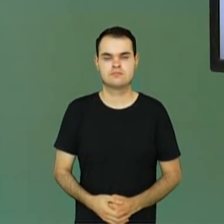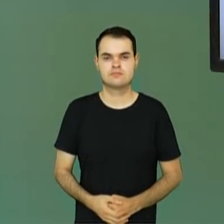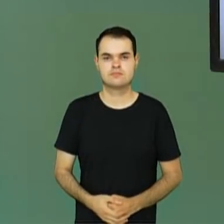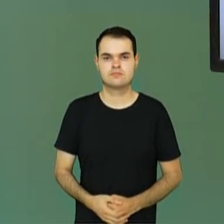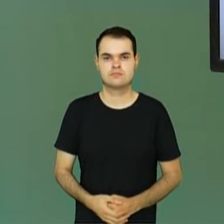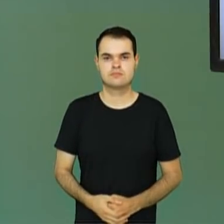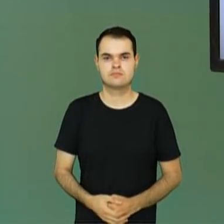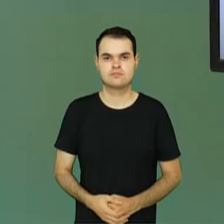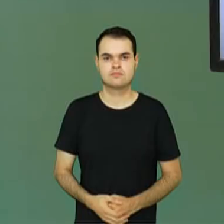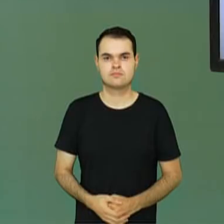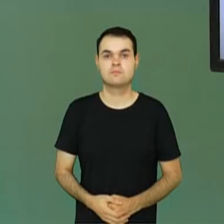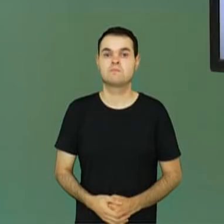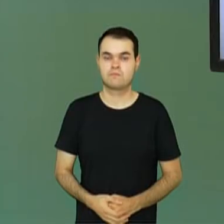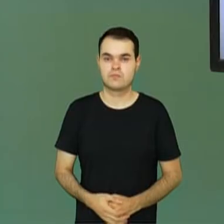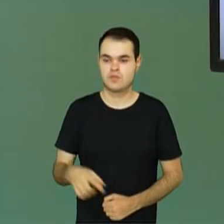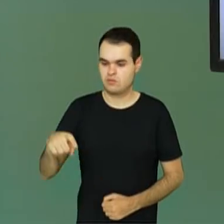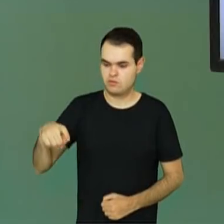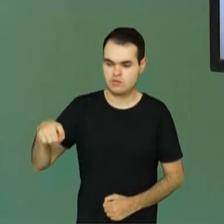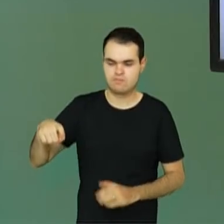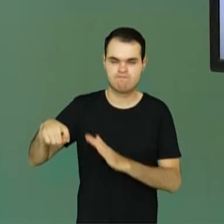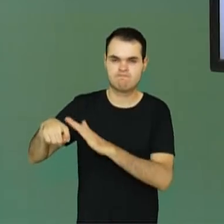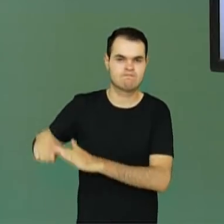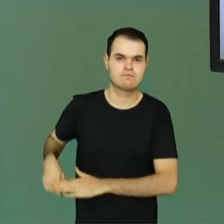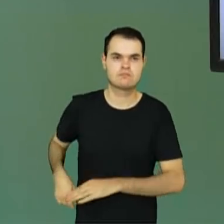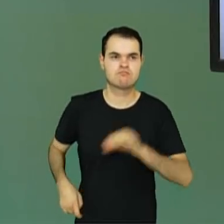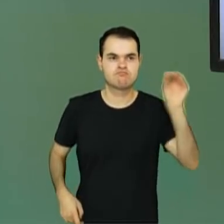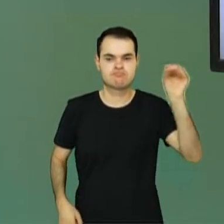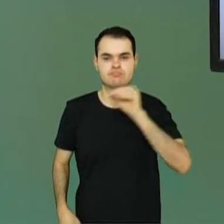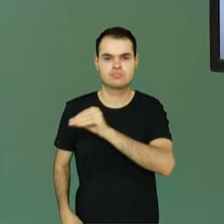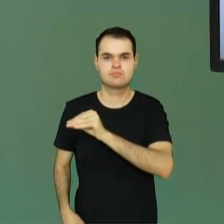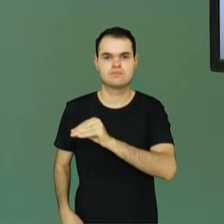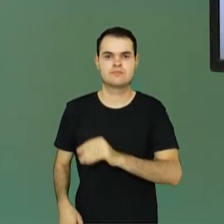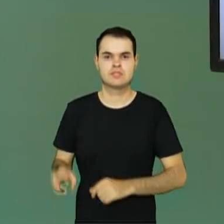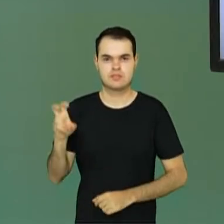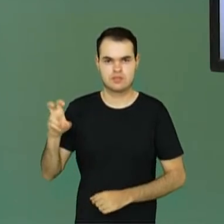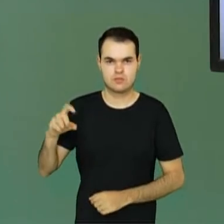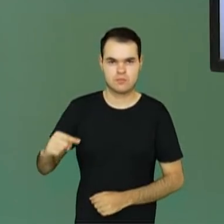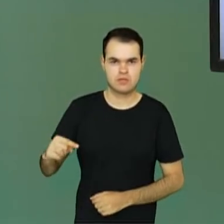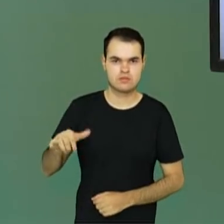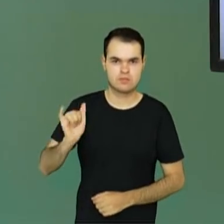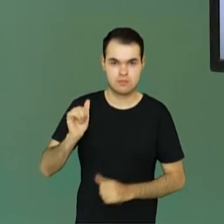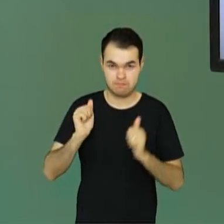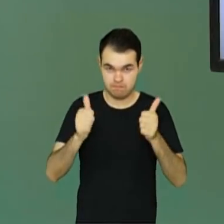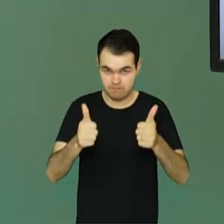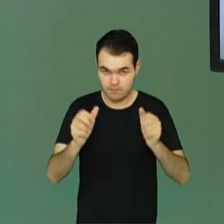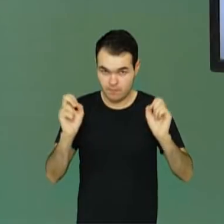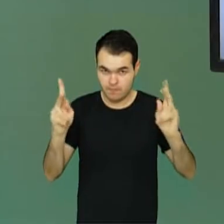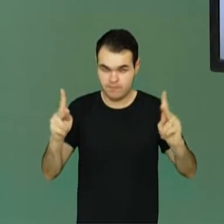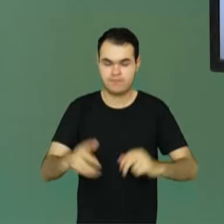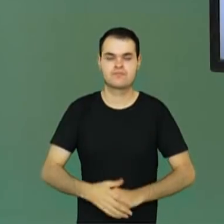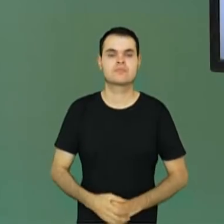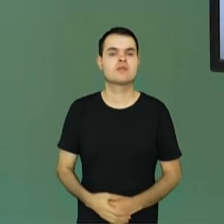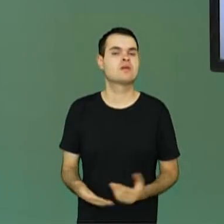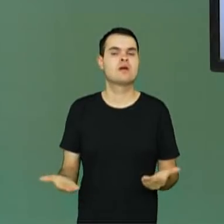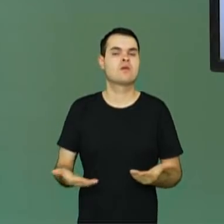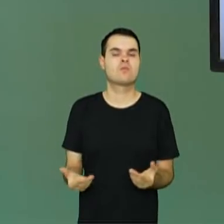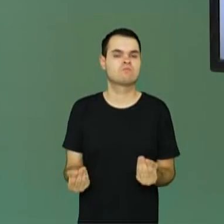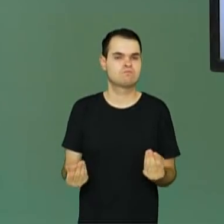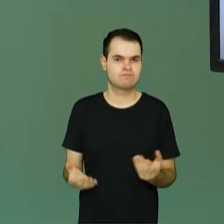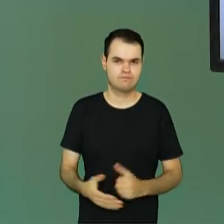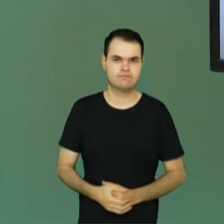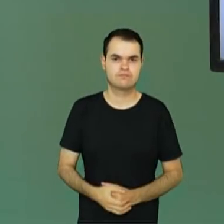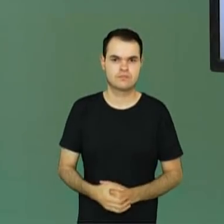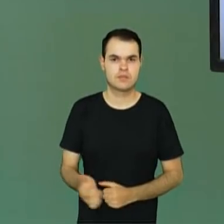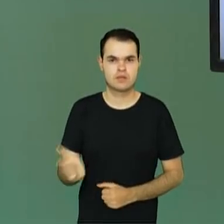é igual a 1. Então, no lugar do x, eu coloquei o 5 menos y. Ok? Tranquilo? Então, o que eu faço agora? Agora eu